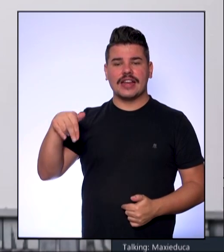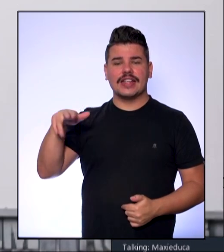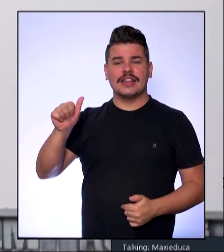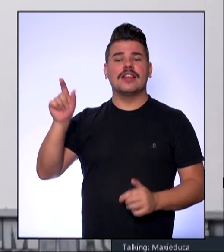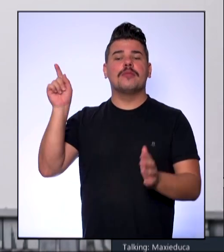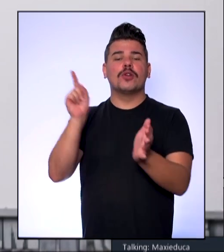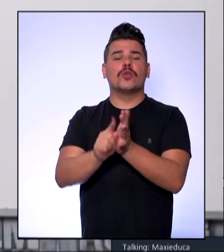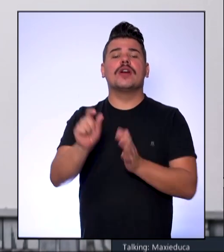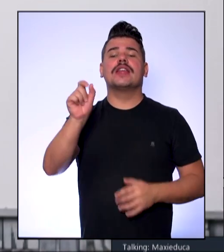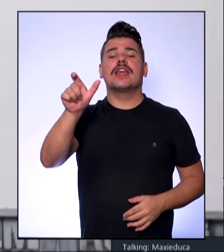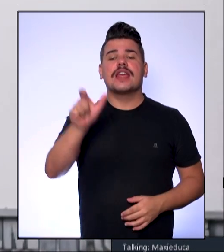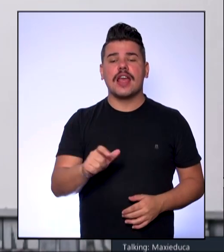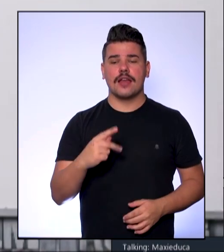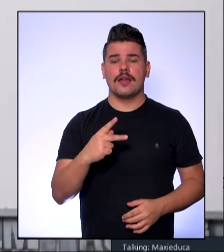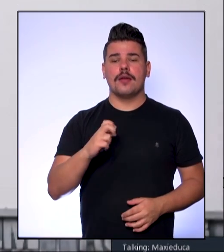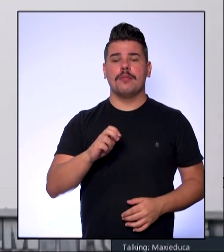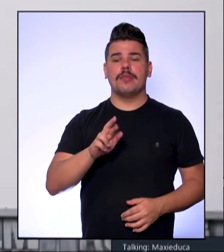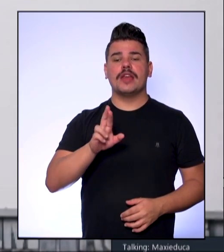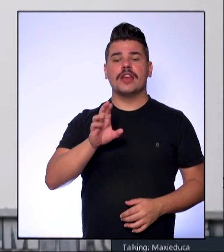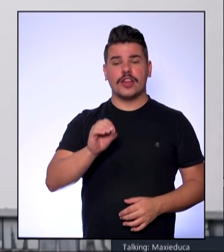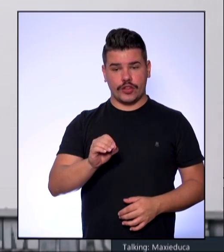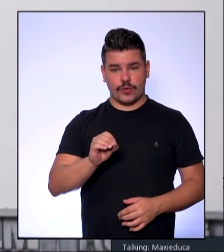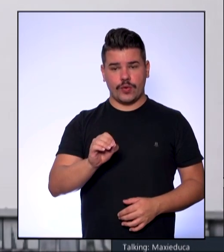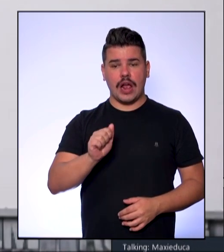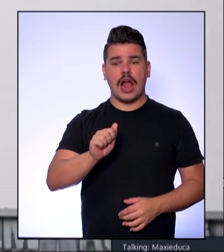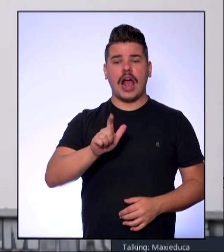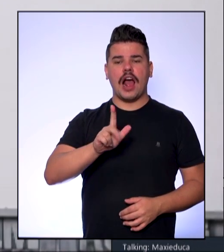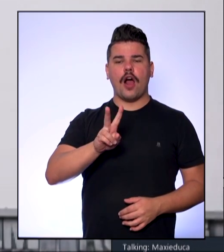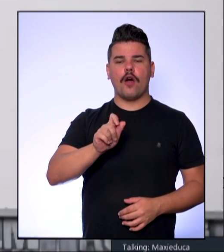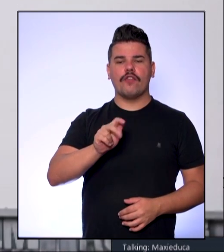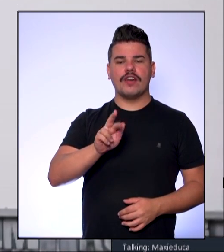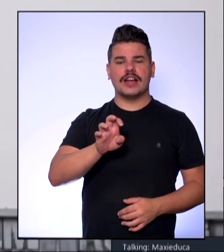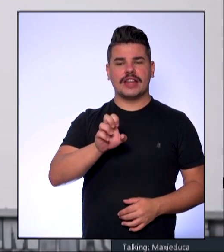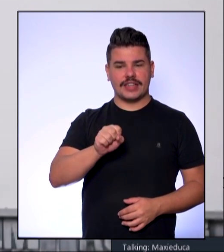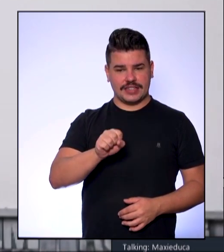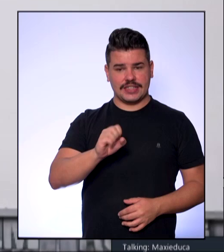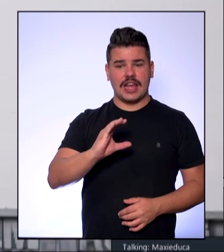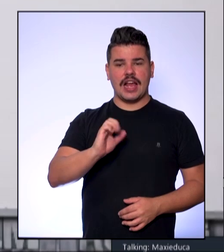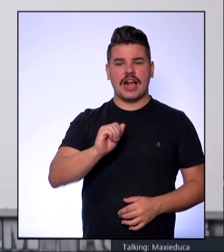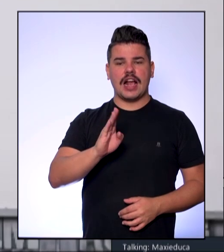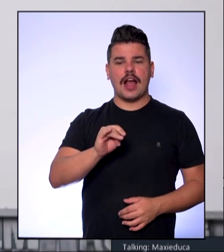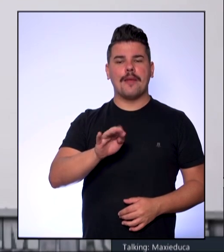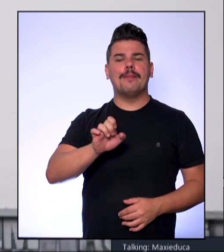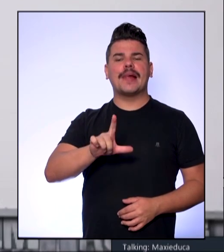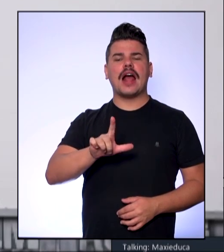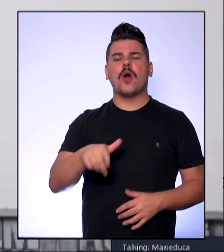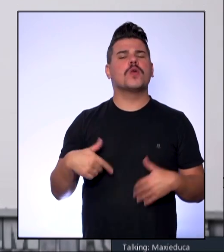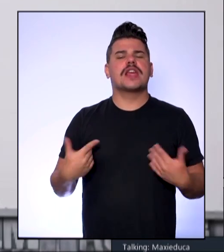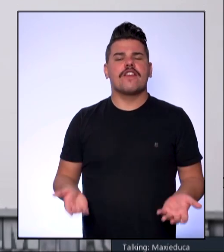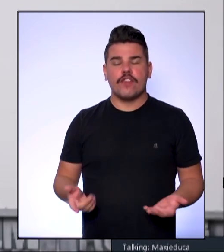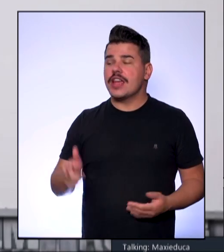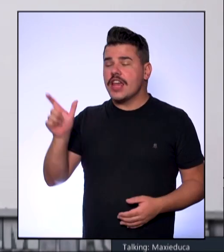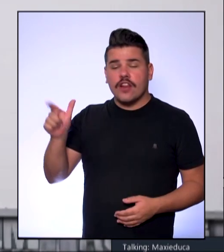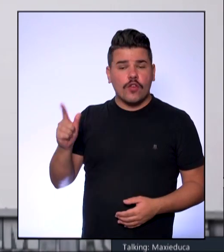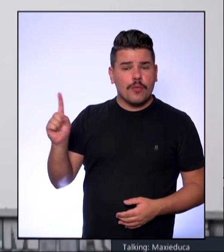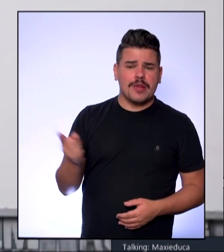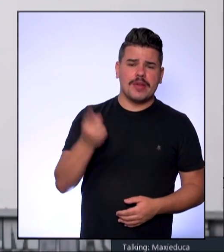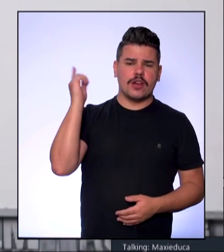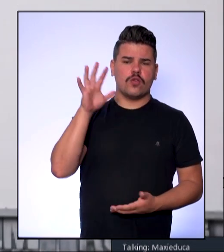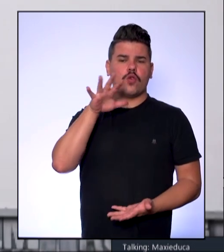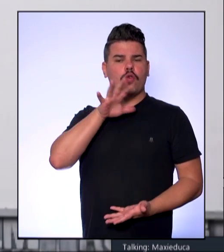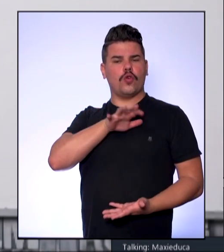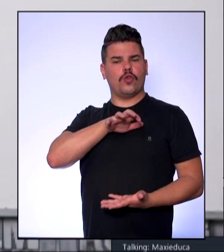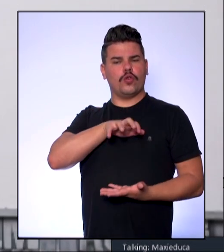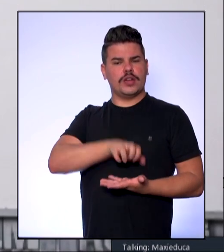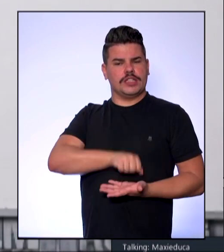Álvares Cabral foi, historicamente, o grande colonizador do Brasil. E ele que vai dar ali o